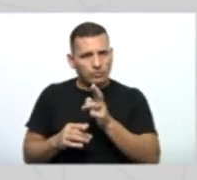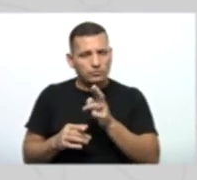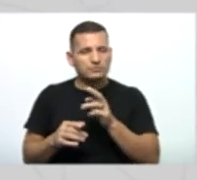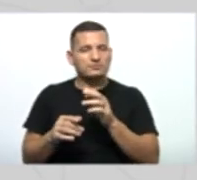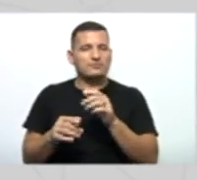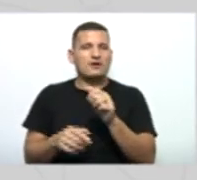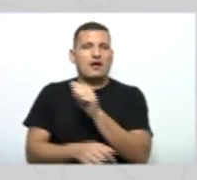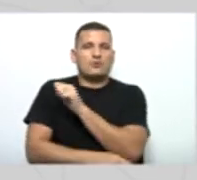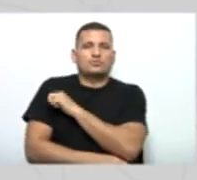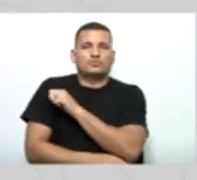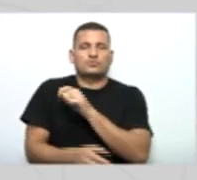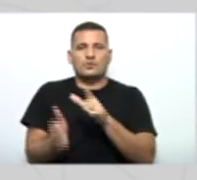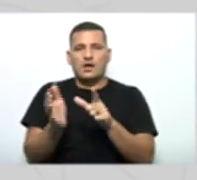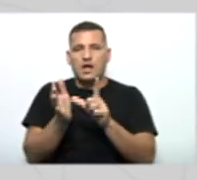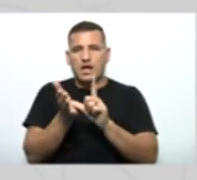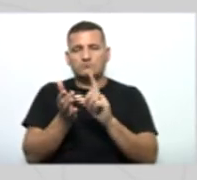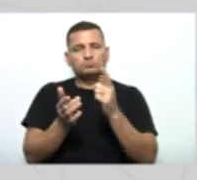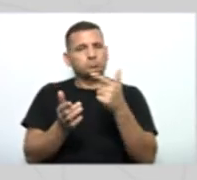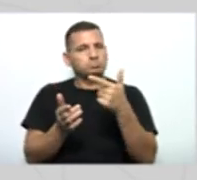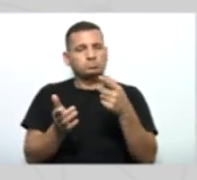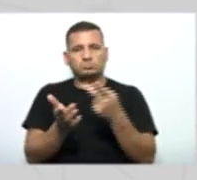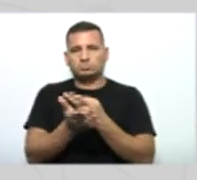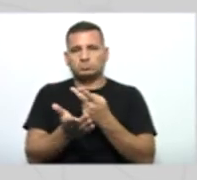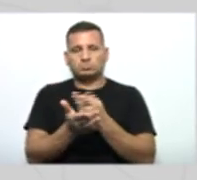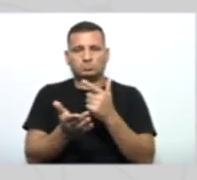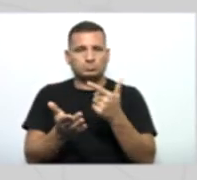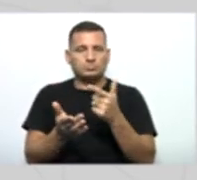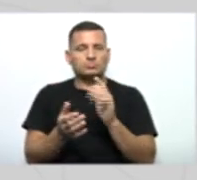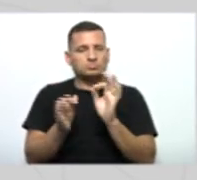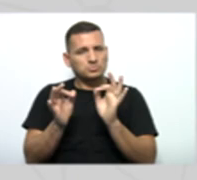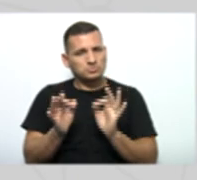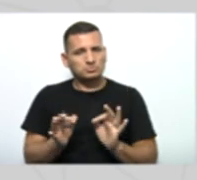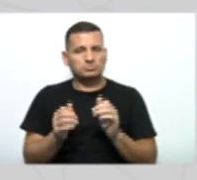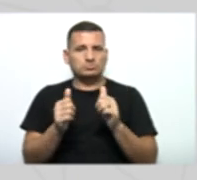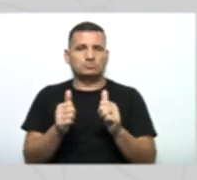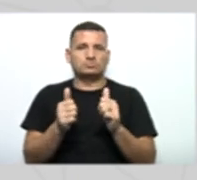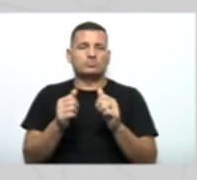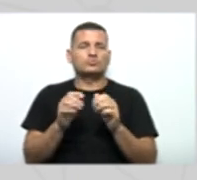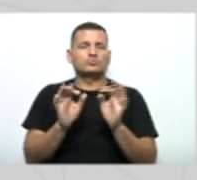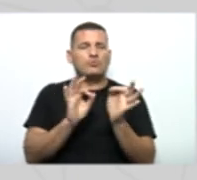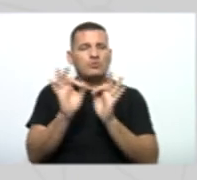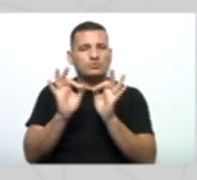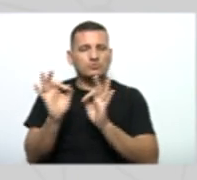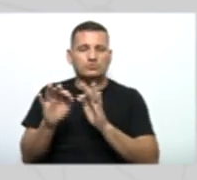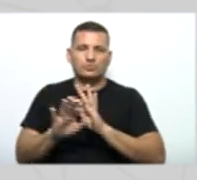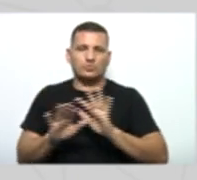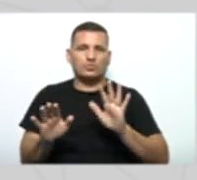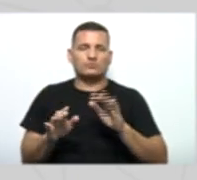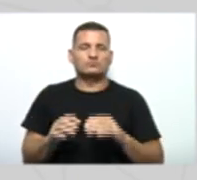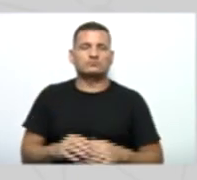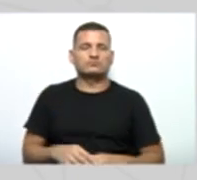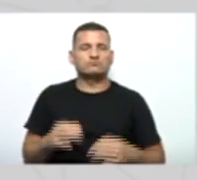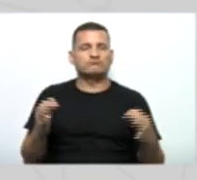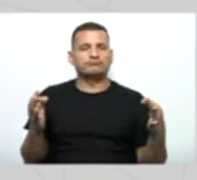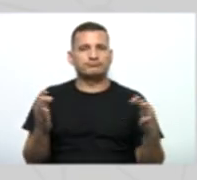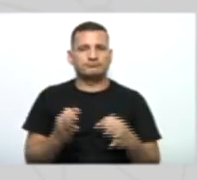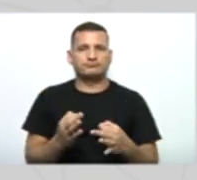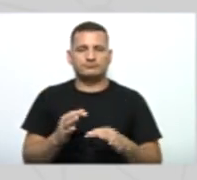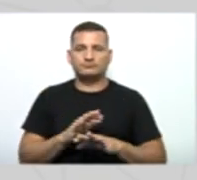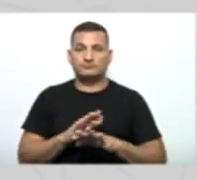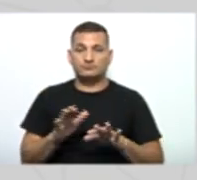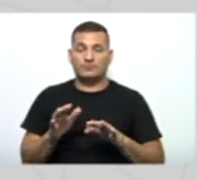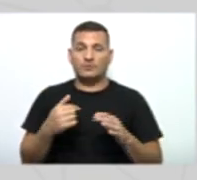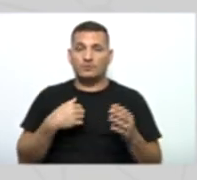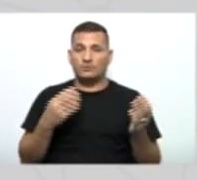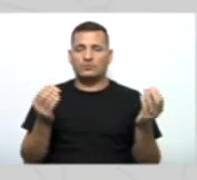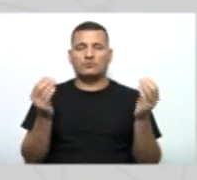estava errada, certo? Ela só precisava de alguns ajustes para se tornar mais correta. Tranquilo? Eu apenas complementei aqui que, no